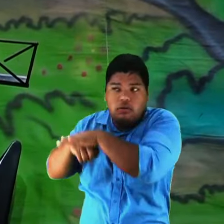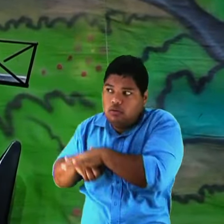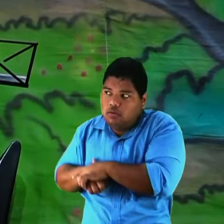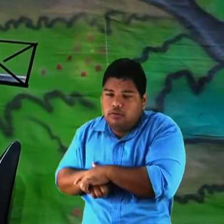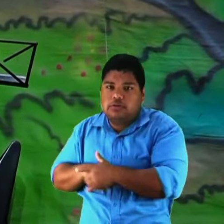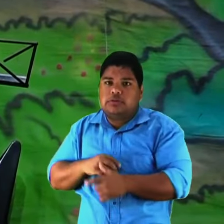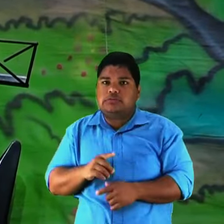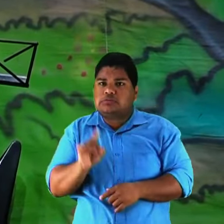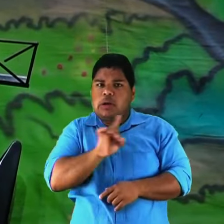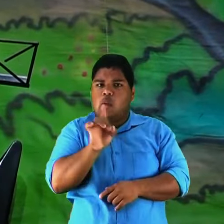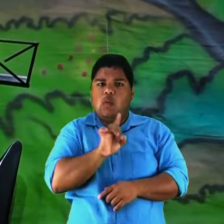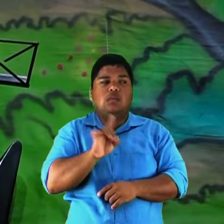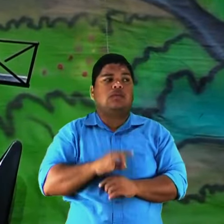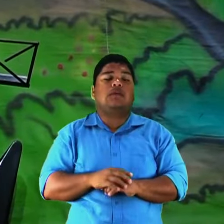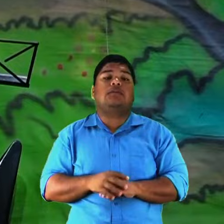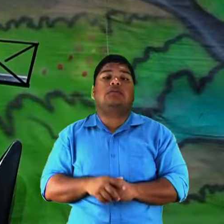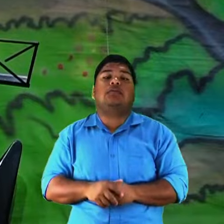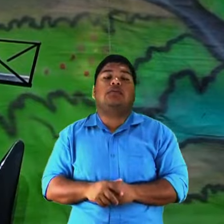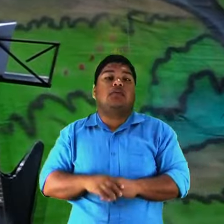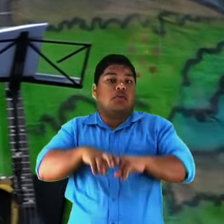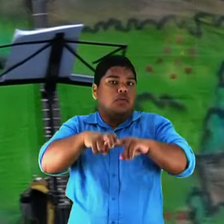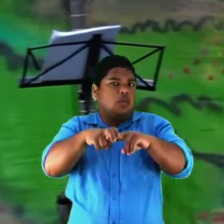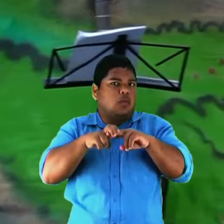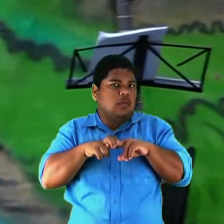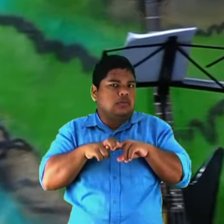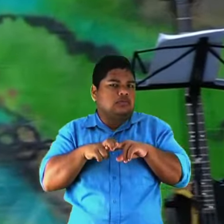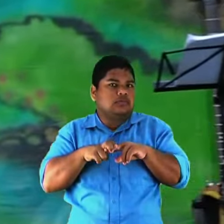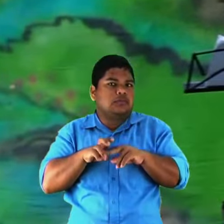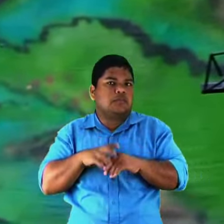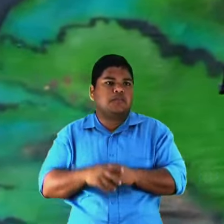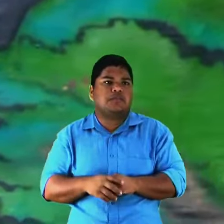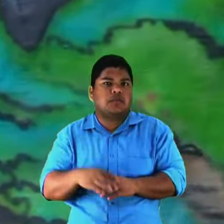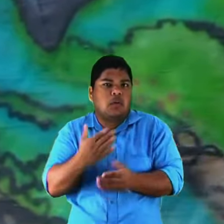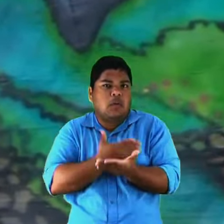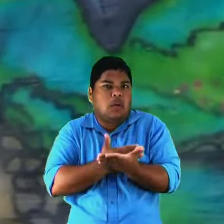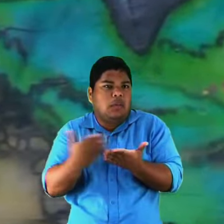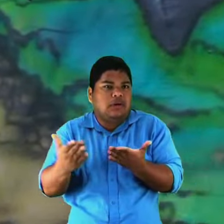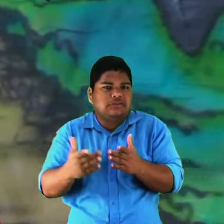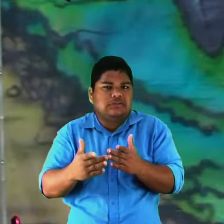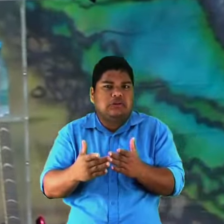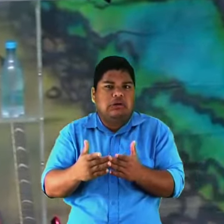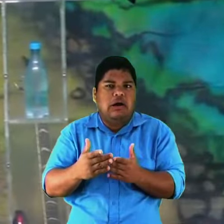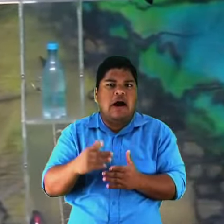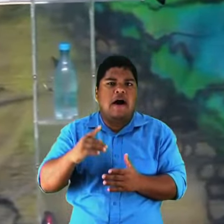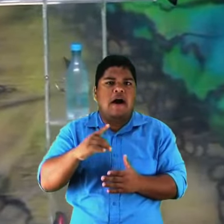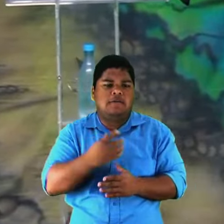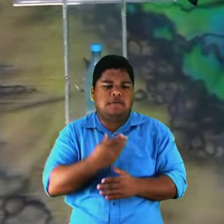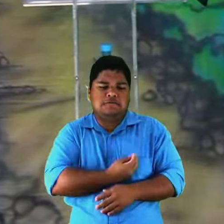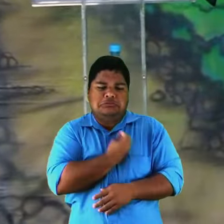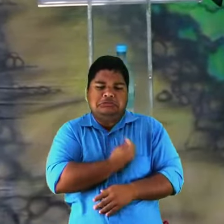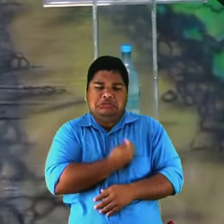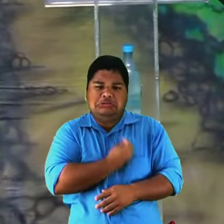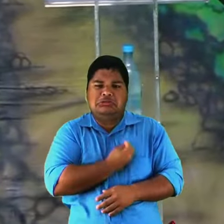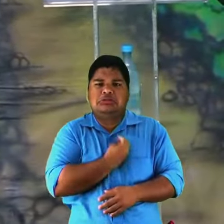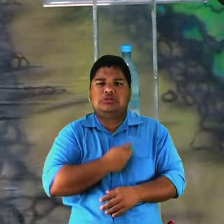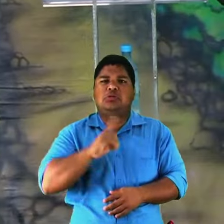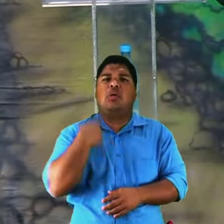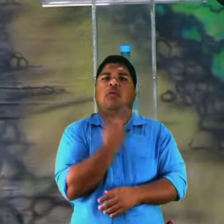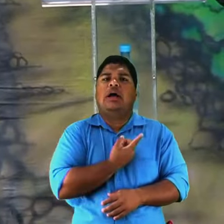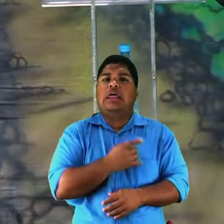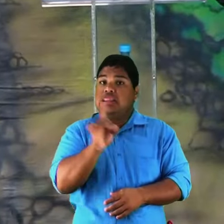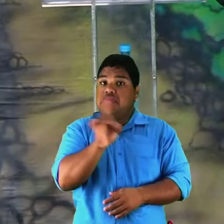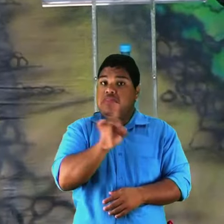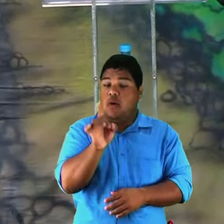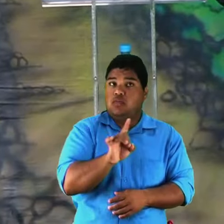essas virtudes elas começam a fazer parte das nossas vidas, não de